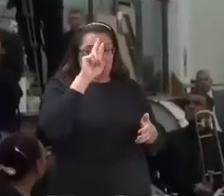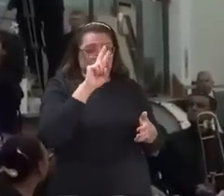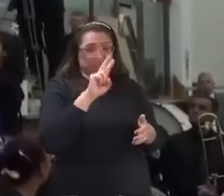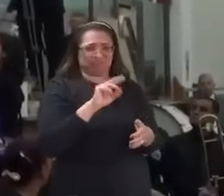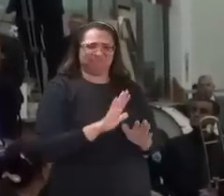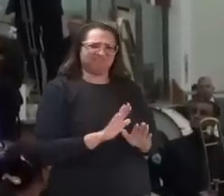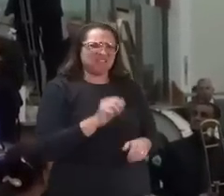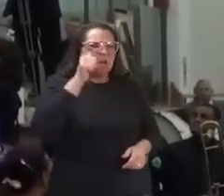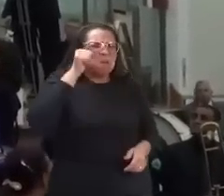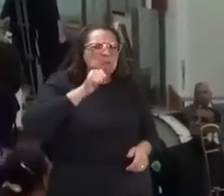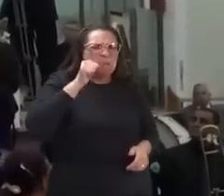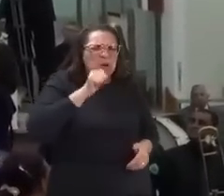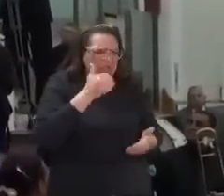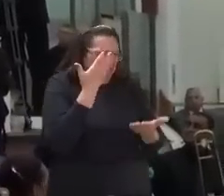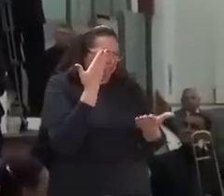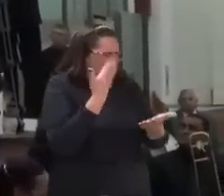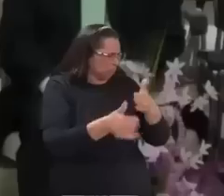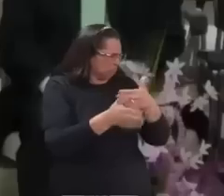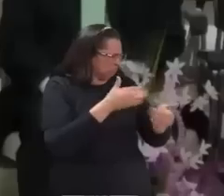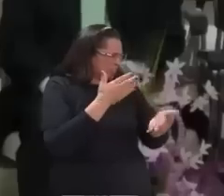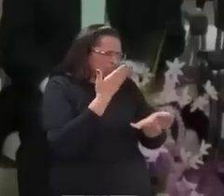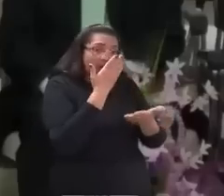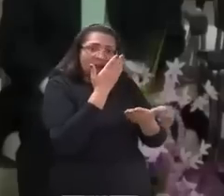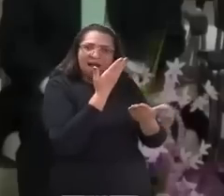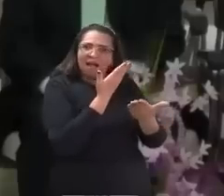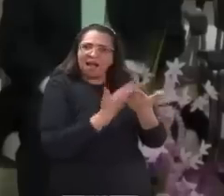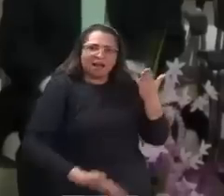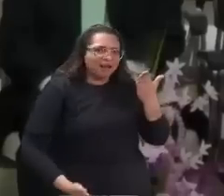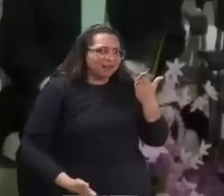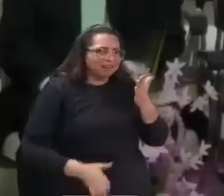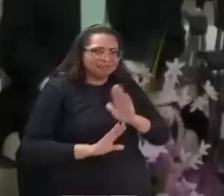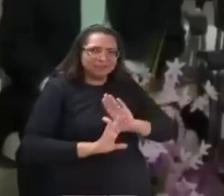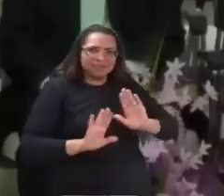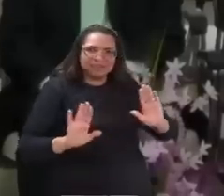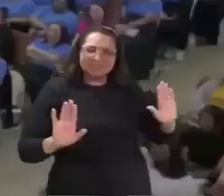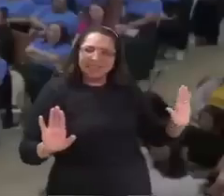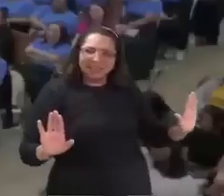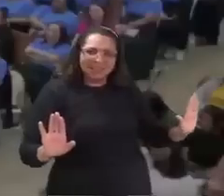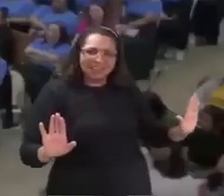nada. Mas Deus diz: vai ter reviravolta e vocês vão ver o que eu vou fazer.